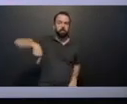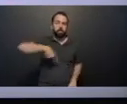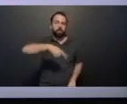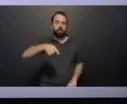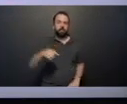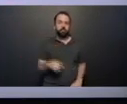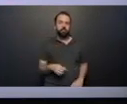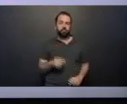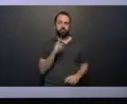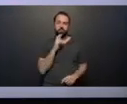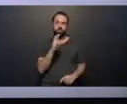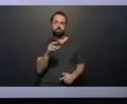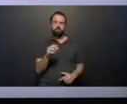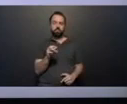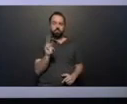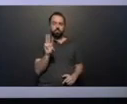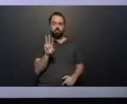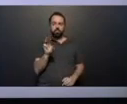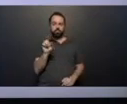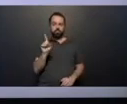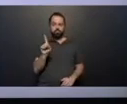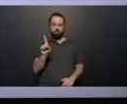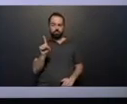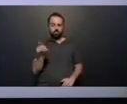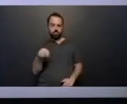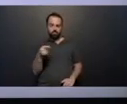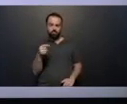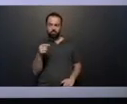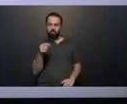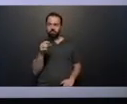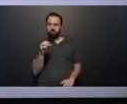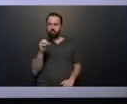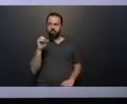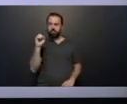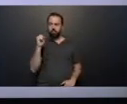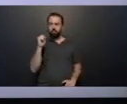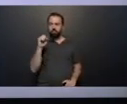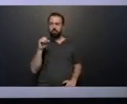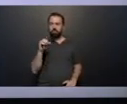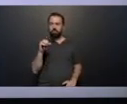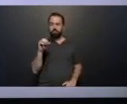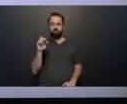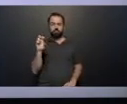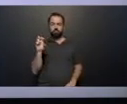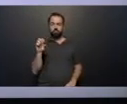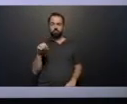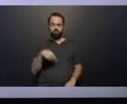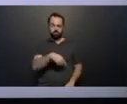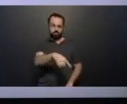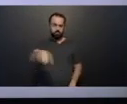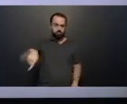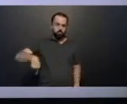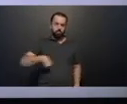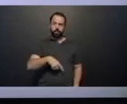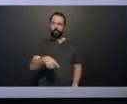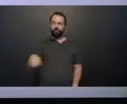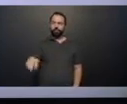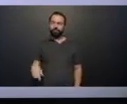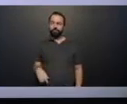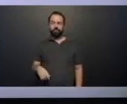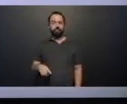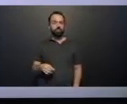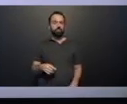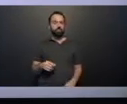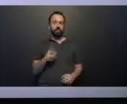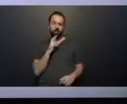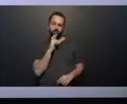31,85 voltas. Como no exercício fala voltas completas, né, ele vai ter que dar 32 voltas completas